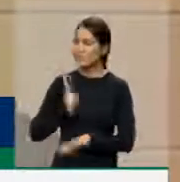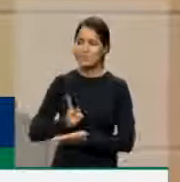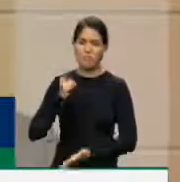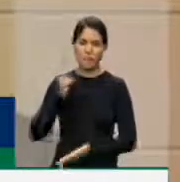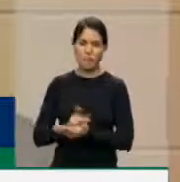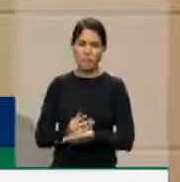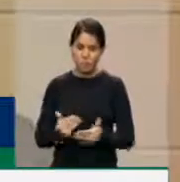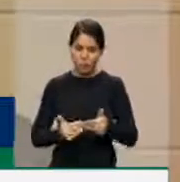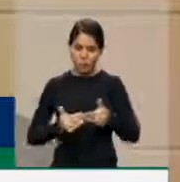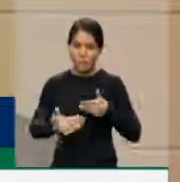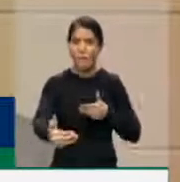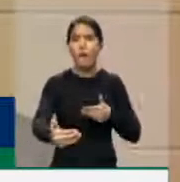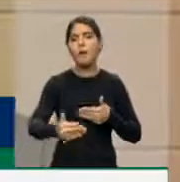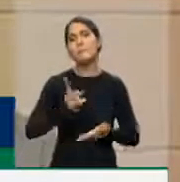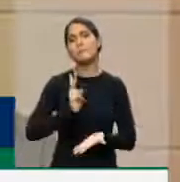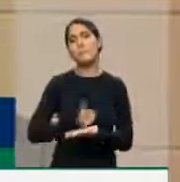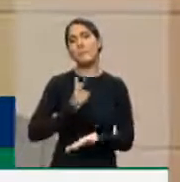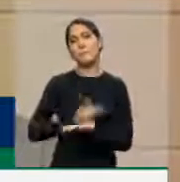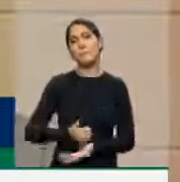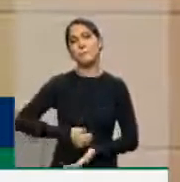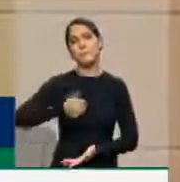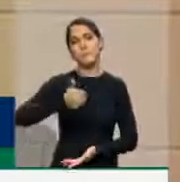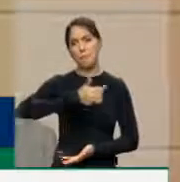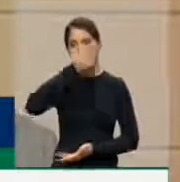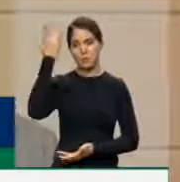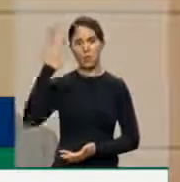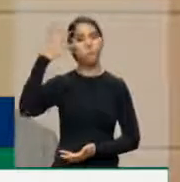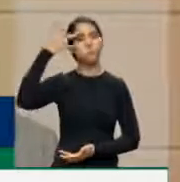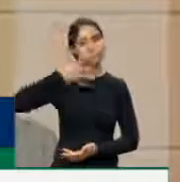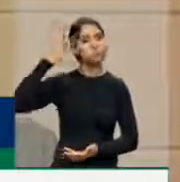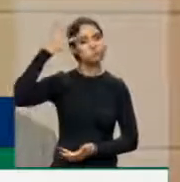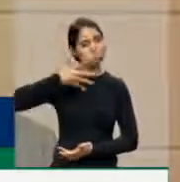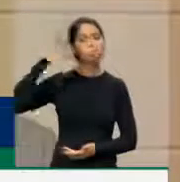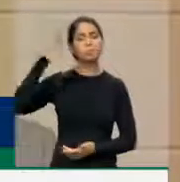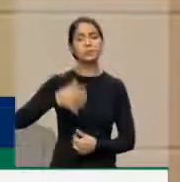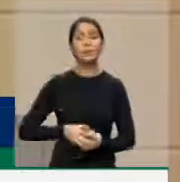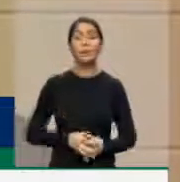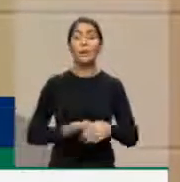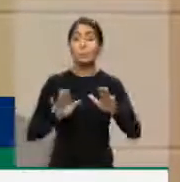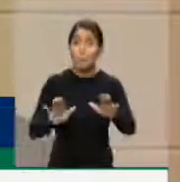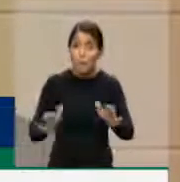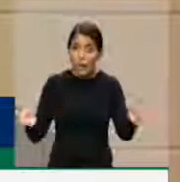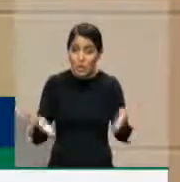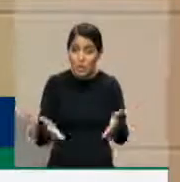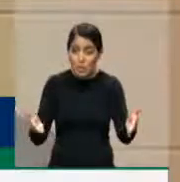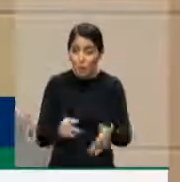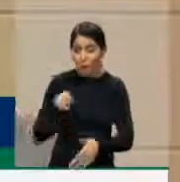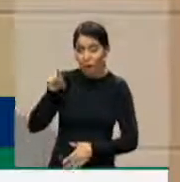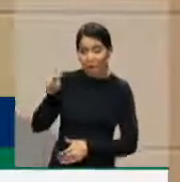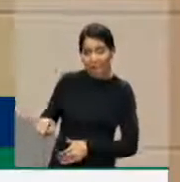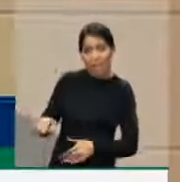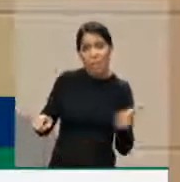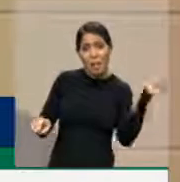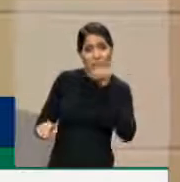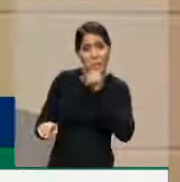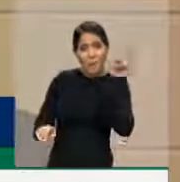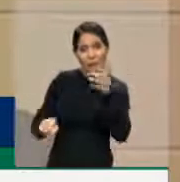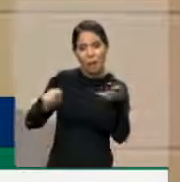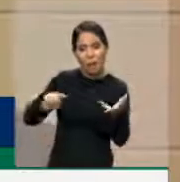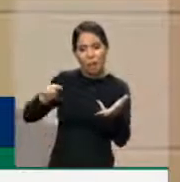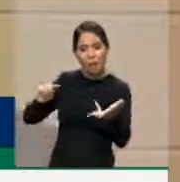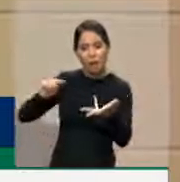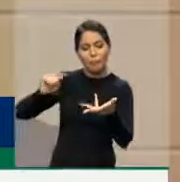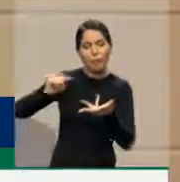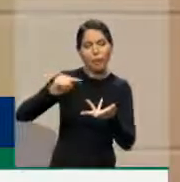dos trabalhos. E o presidente Bolsonaro hoje fez um show de mentiras na ONU perante o mundo. Uma vergonha